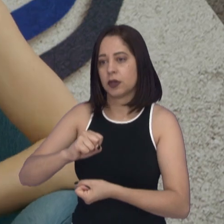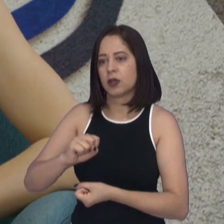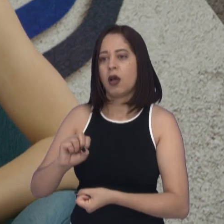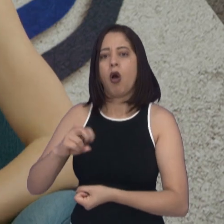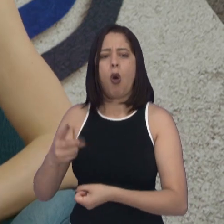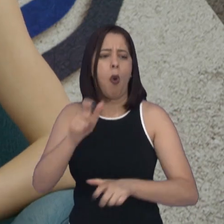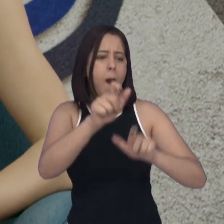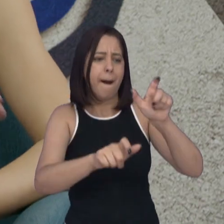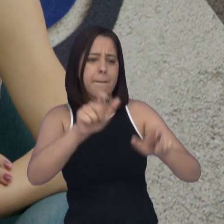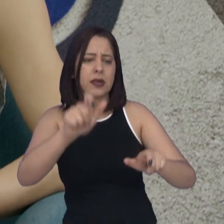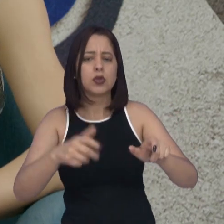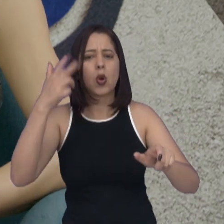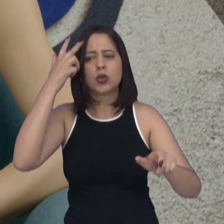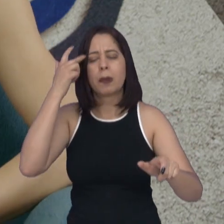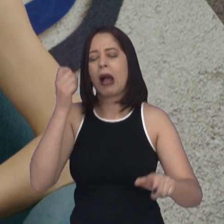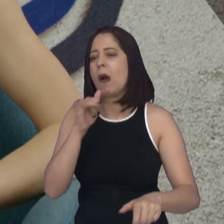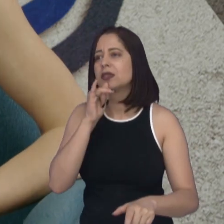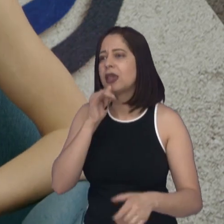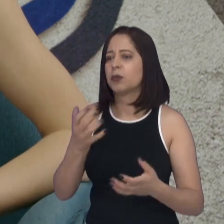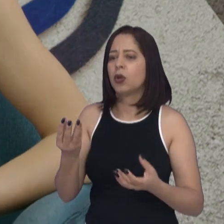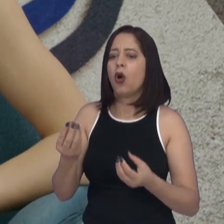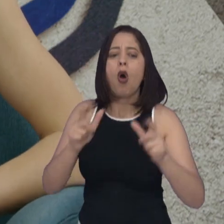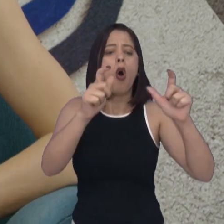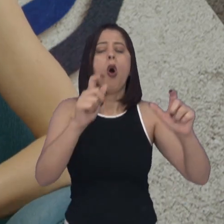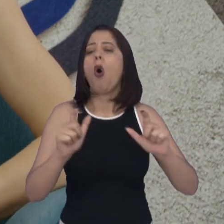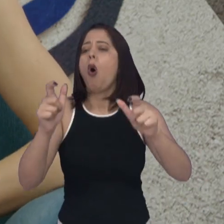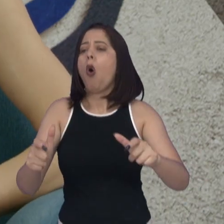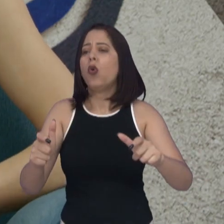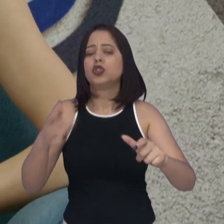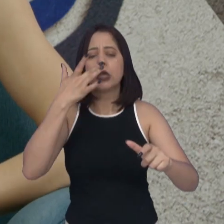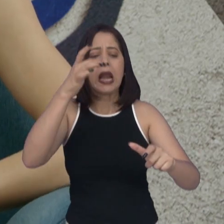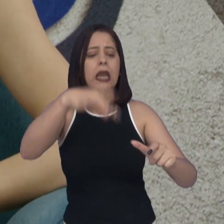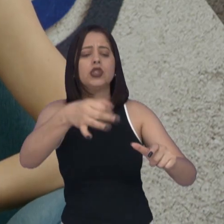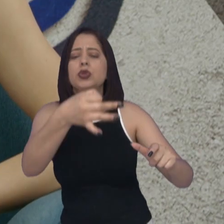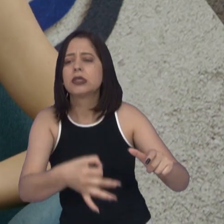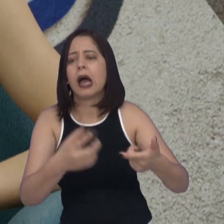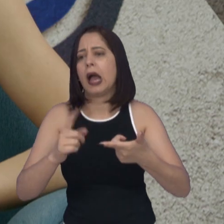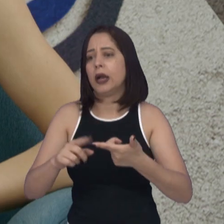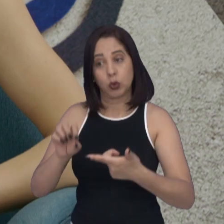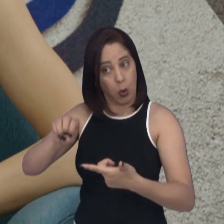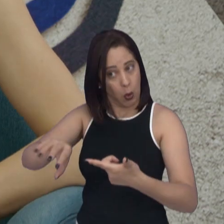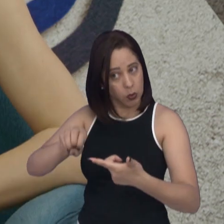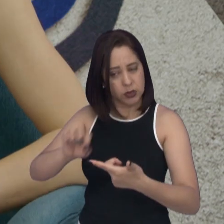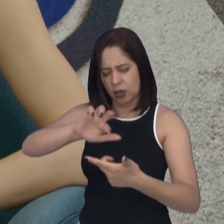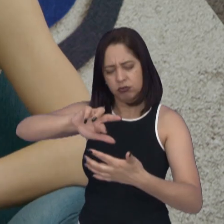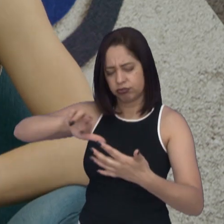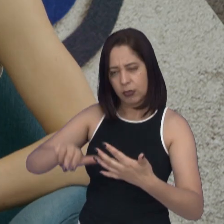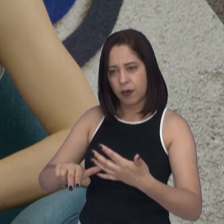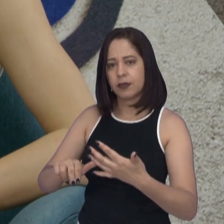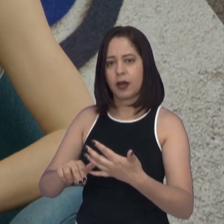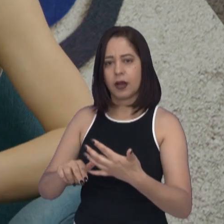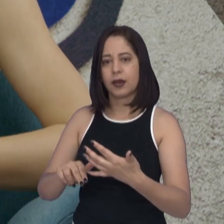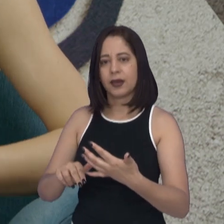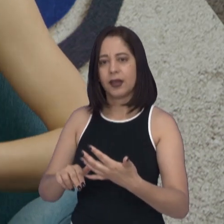mais sustentável, querem entender como descartam o lixo da melhor forma, né? Isso também tem tido uma crescente demanda. Claro que hoje